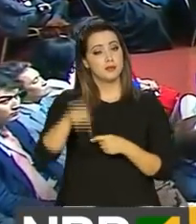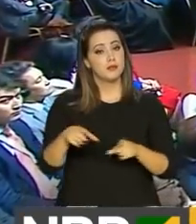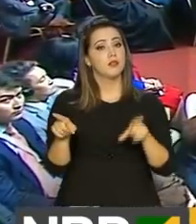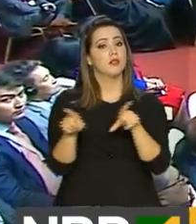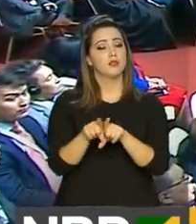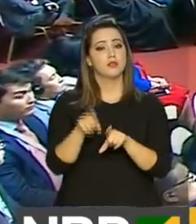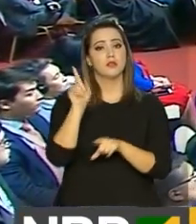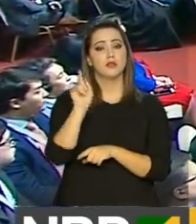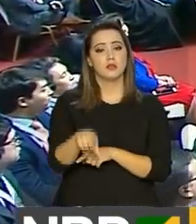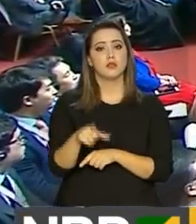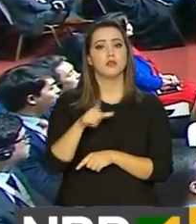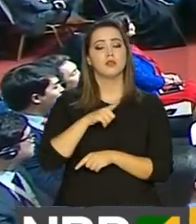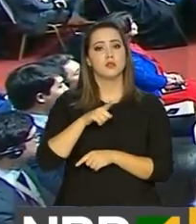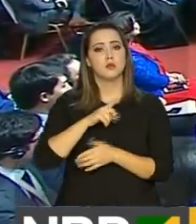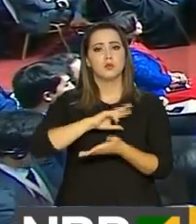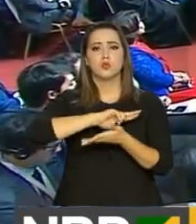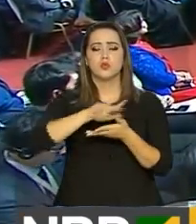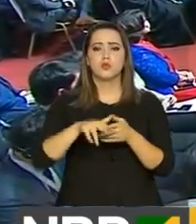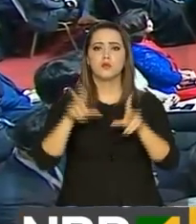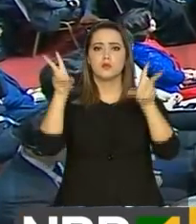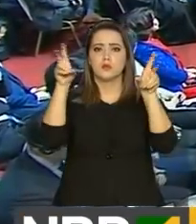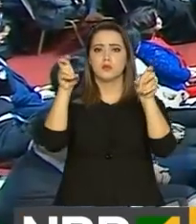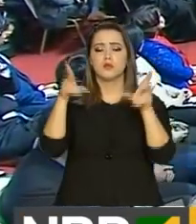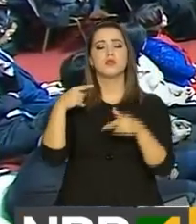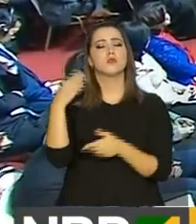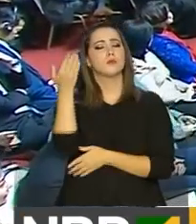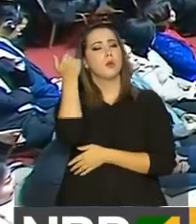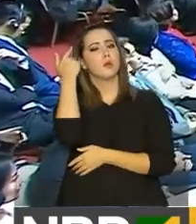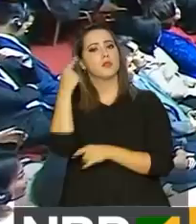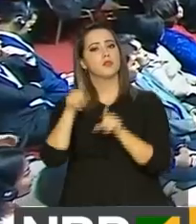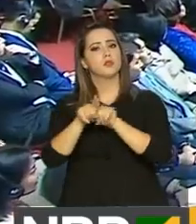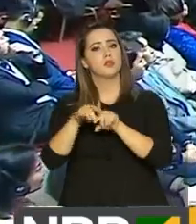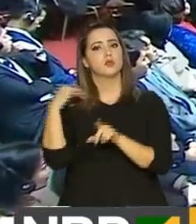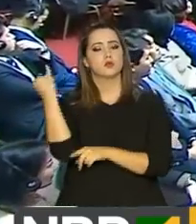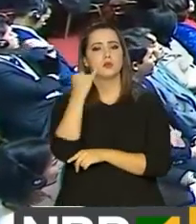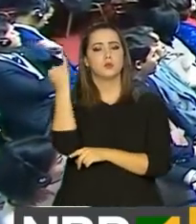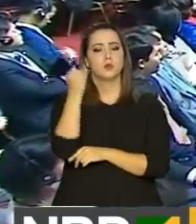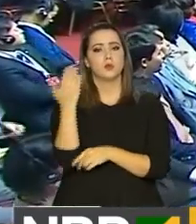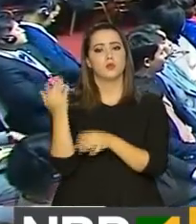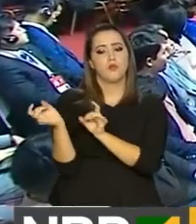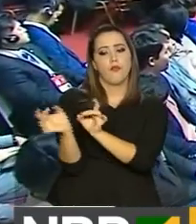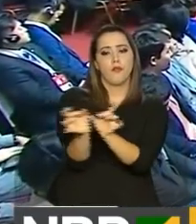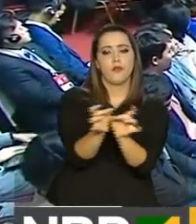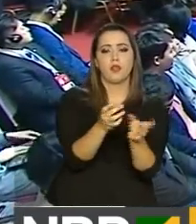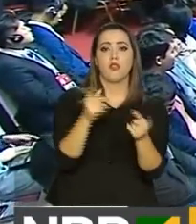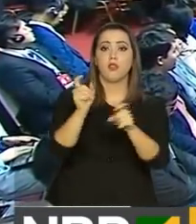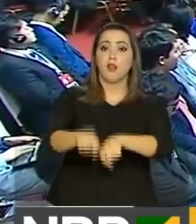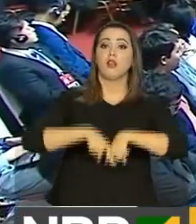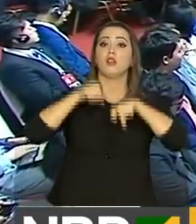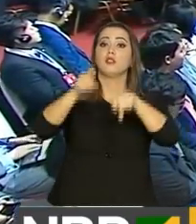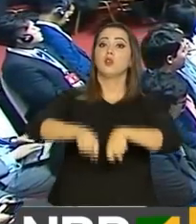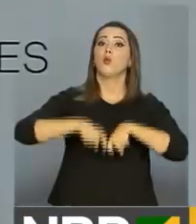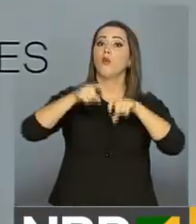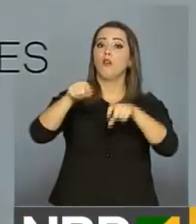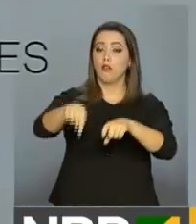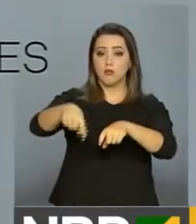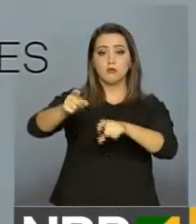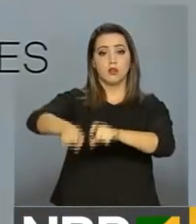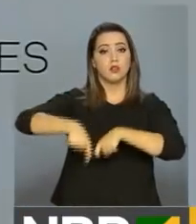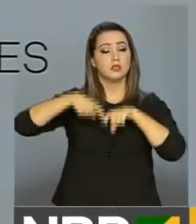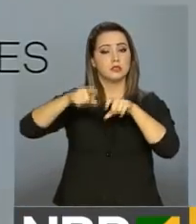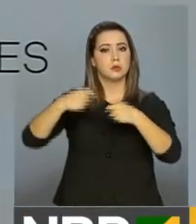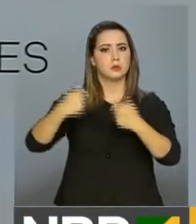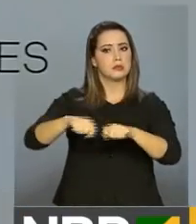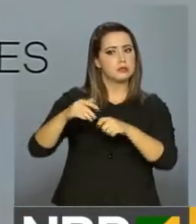também de temas antigos de extrema importância, como o comércio agrícola, um passivo que é